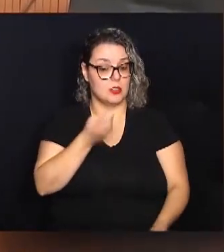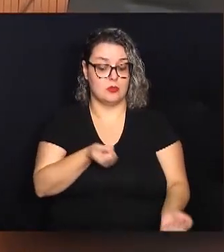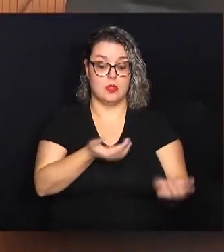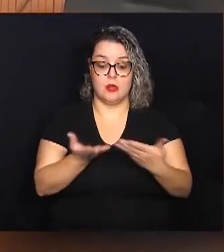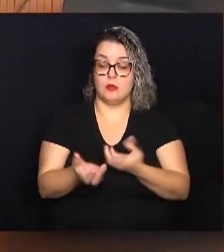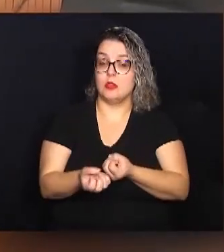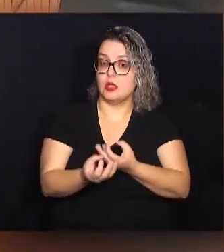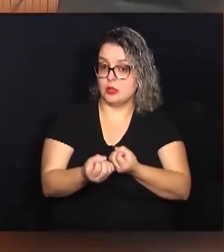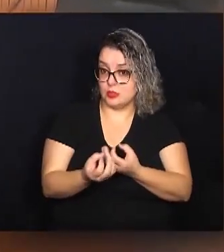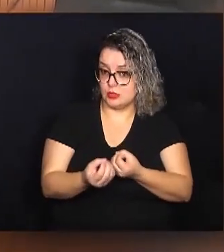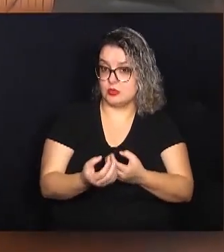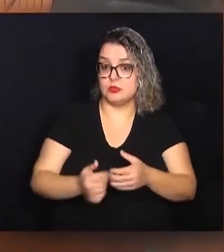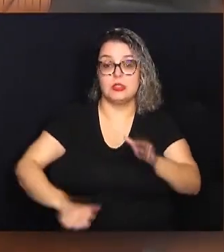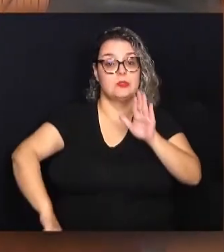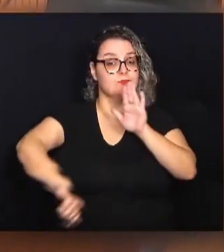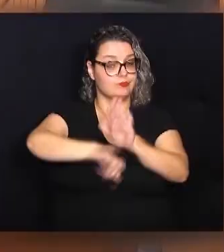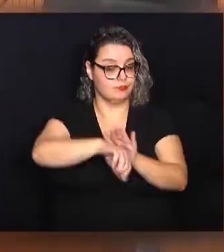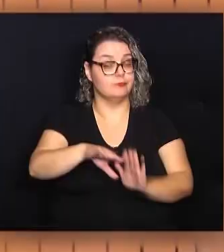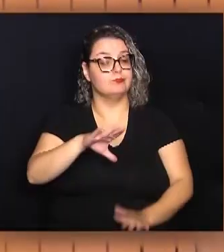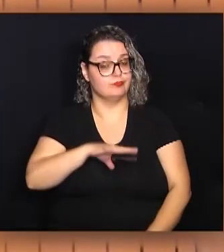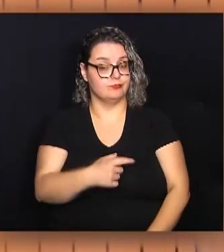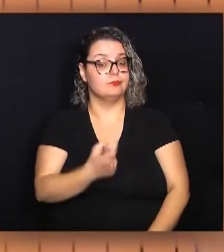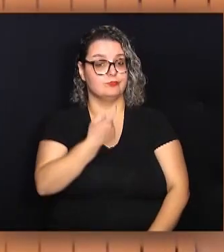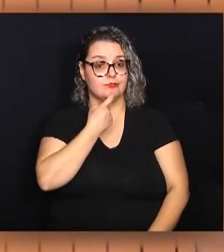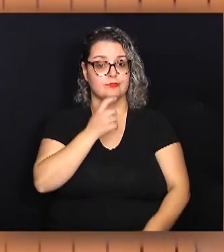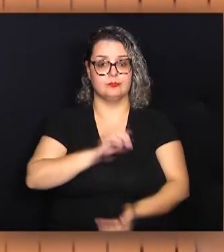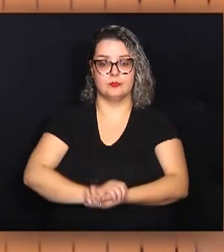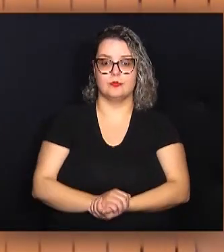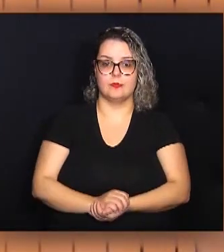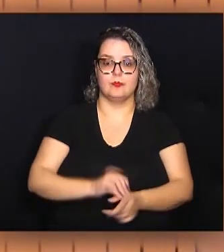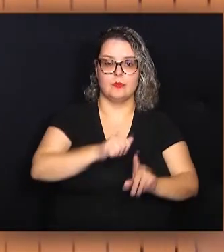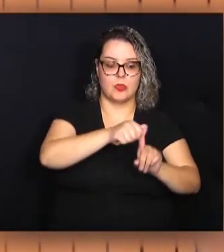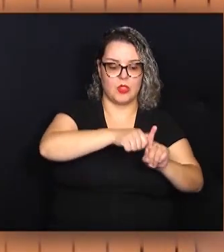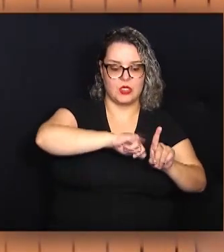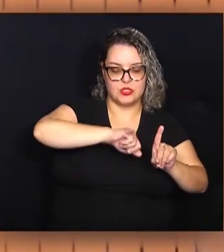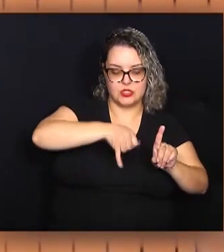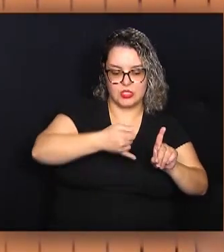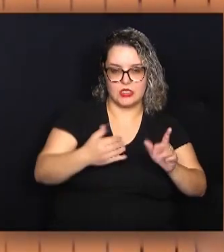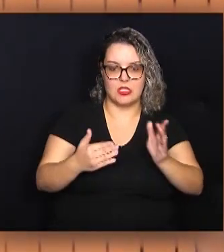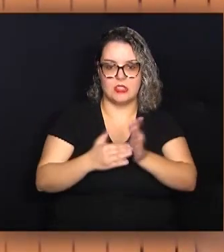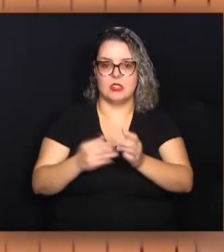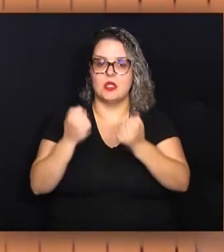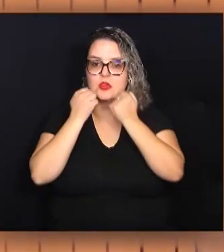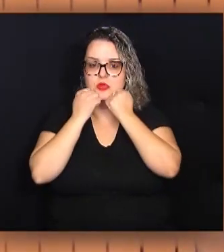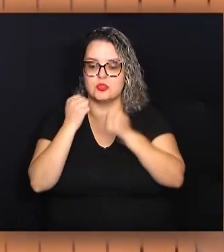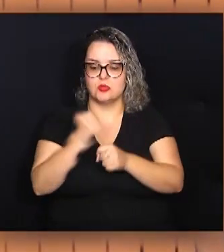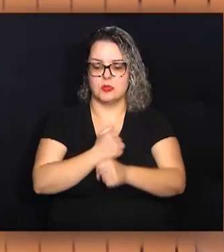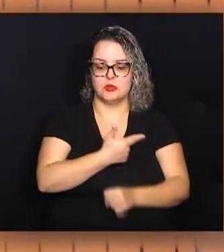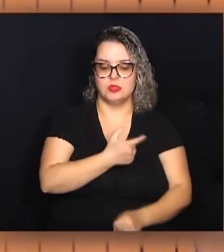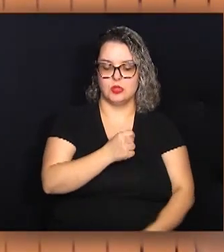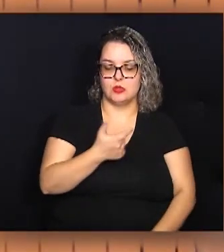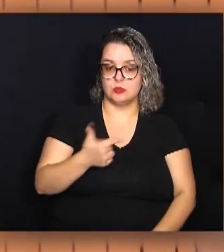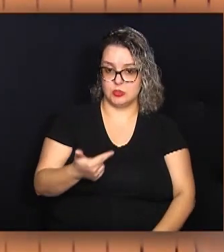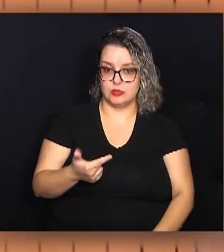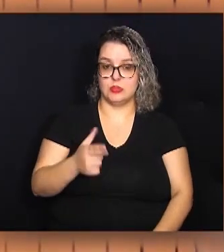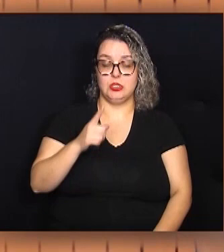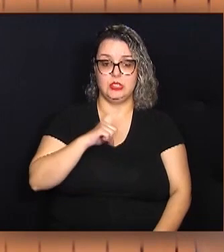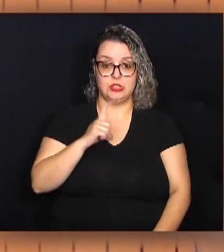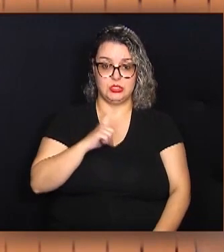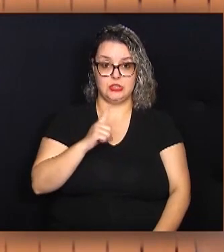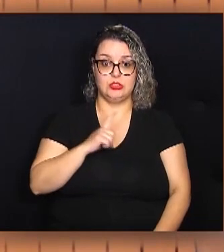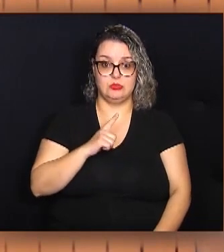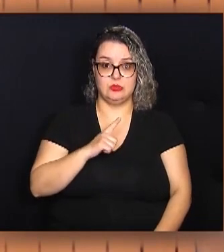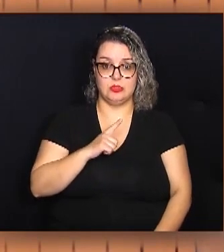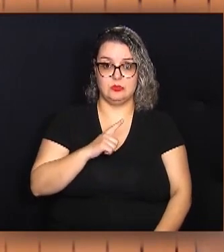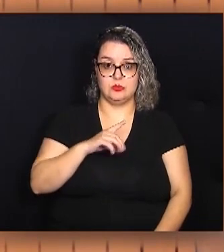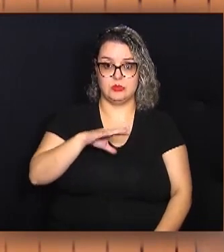dados sobre crimes na cidade de Campinas. De janeiro a julho de 2022, nós tivemos na